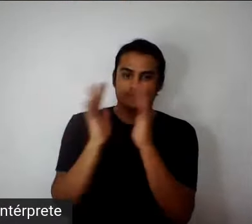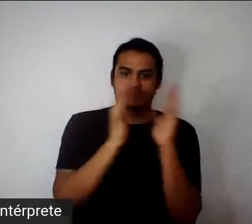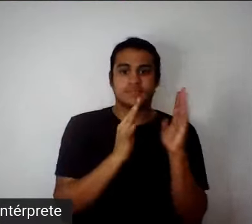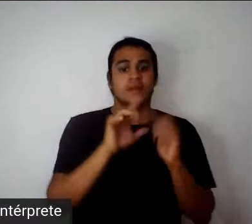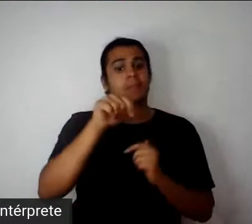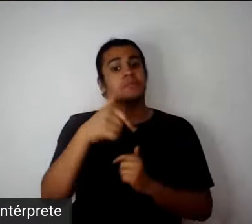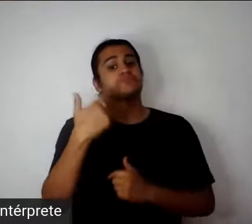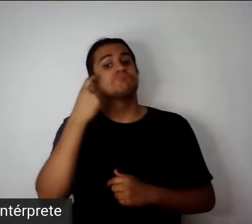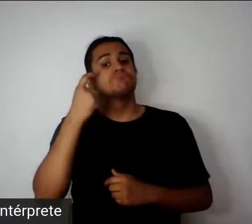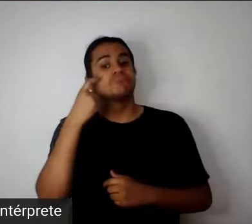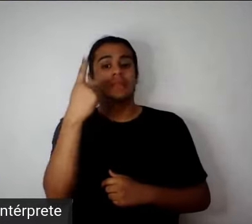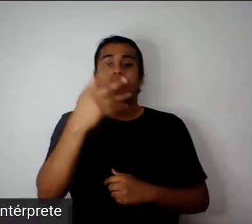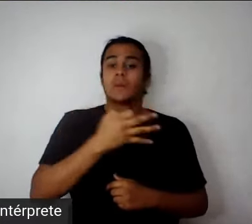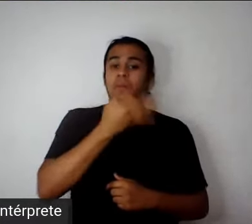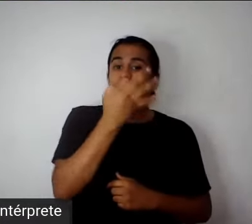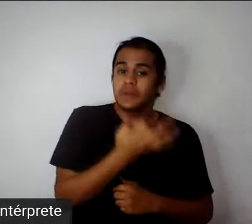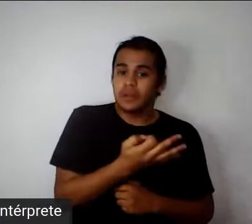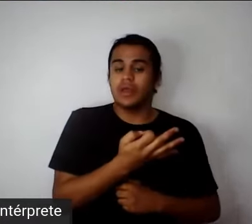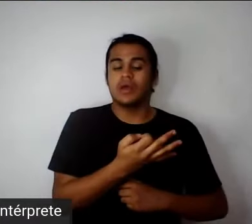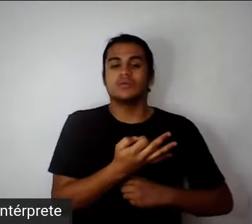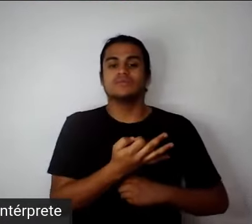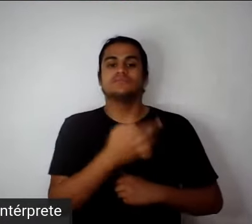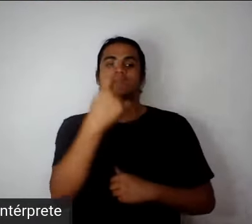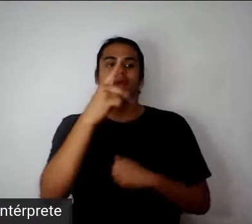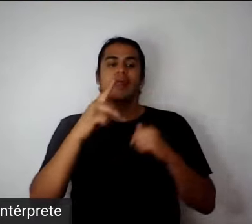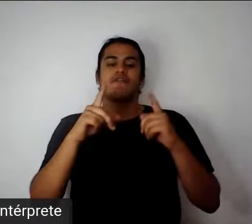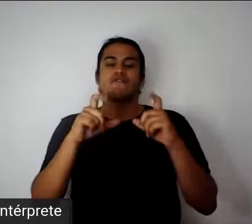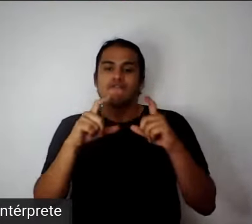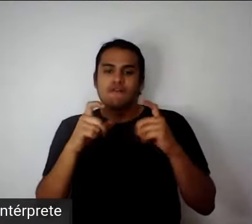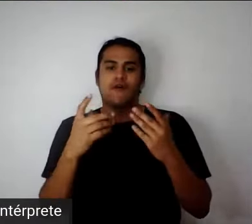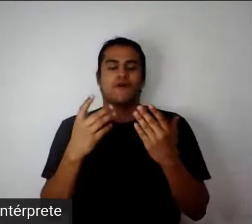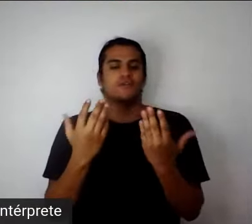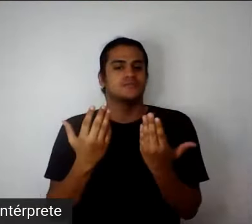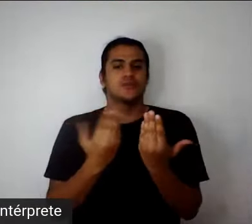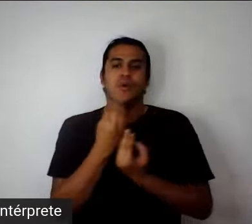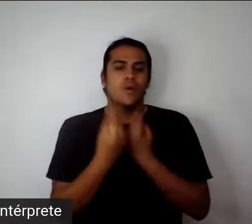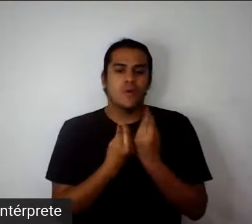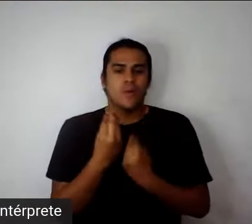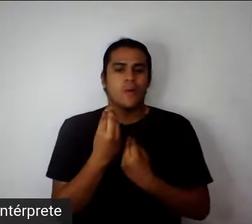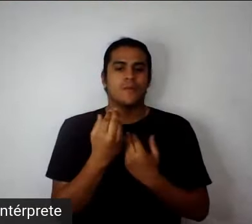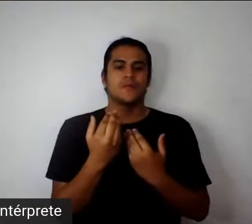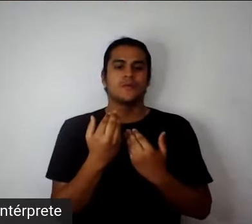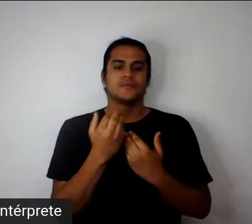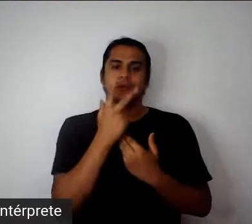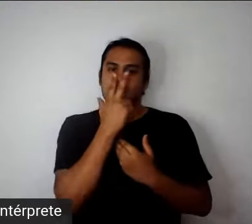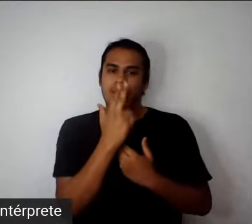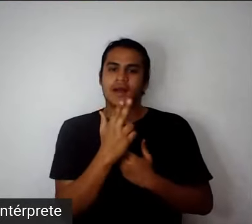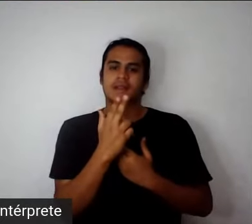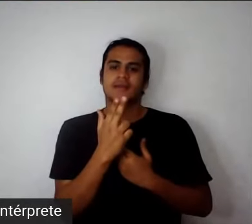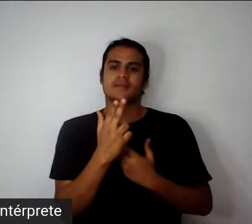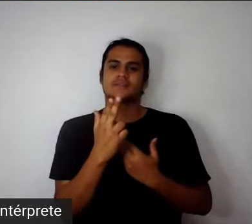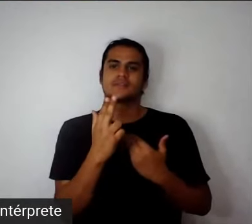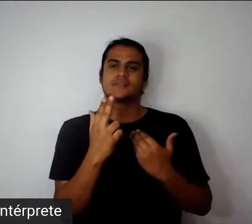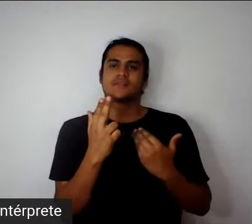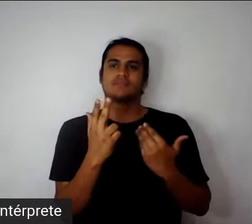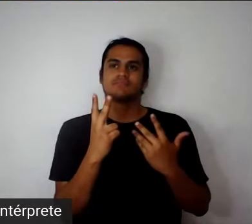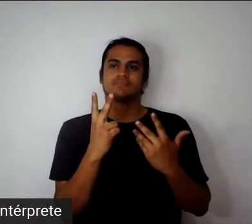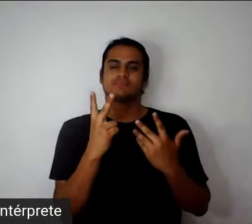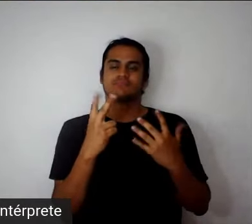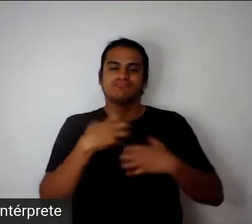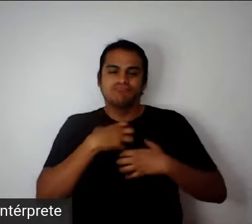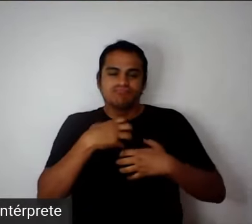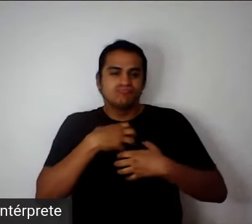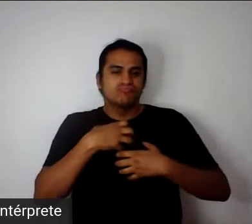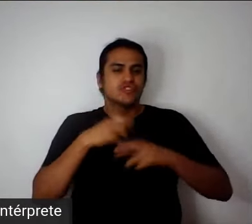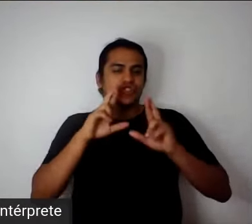vê isso hoje, né, como que a fotografia dela passou a ser vista por dentro, né, de uma outra